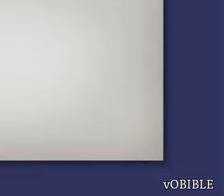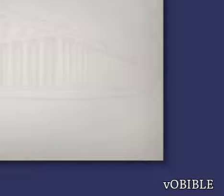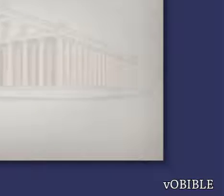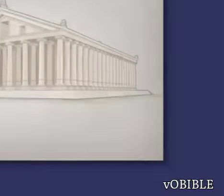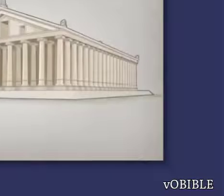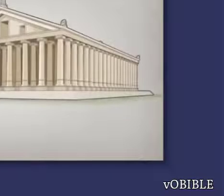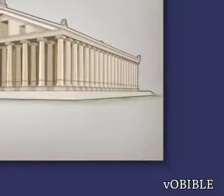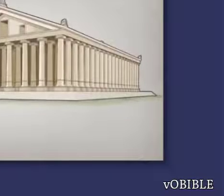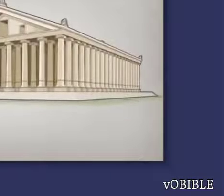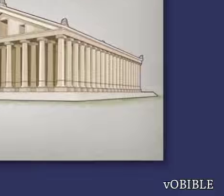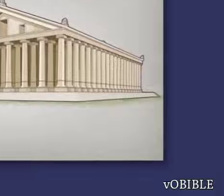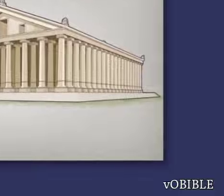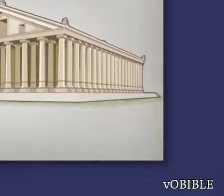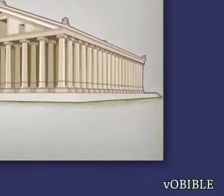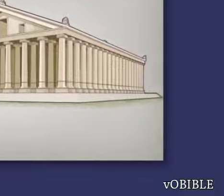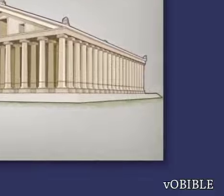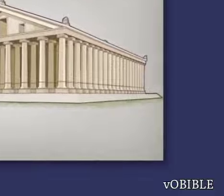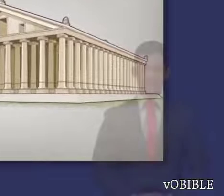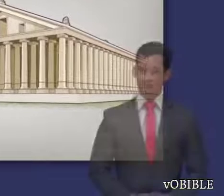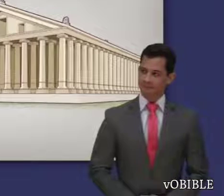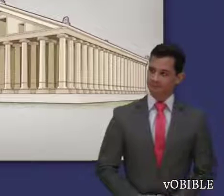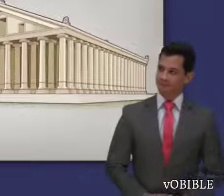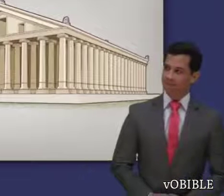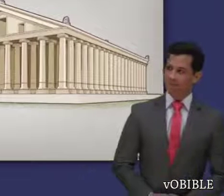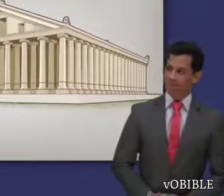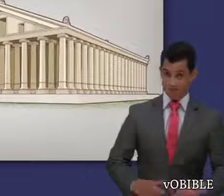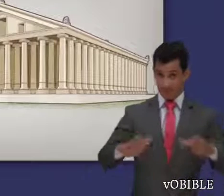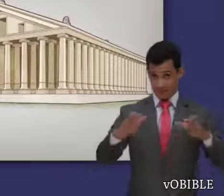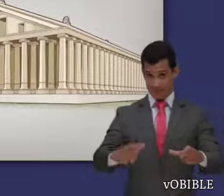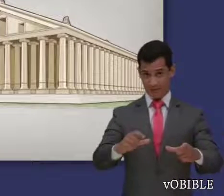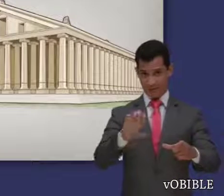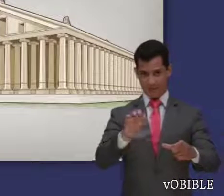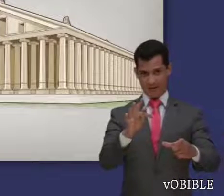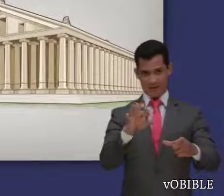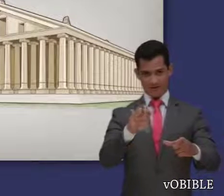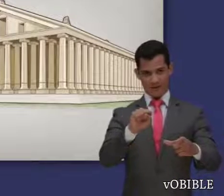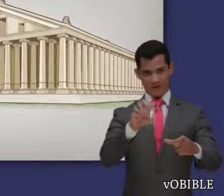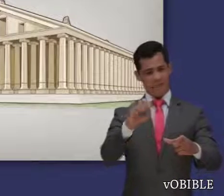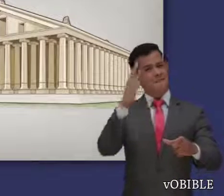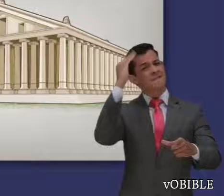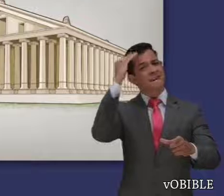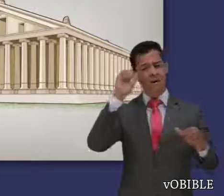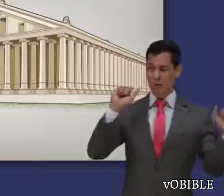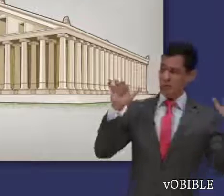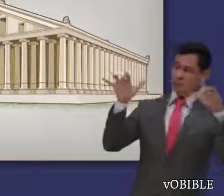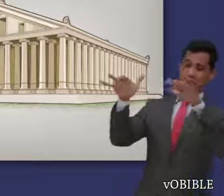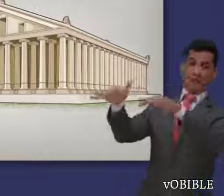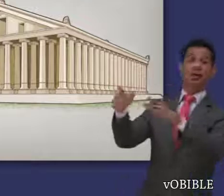Você sabia? A cidade de Éfeso era famosa pelo seu enorme templo dedicado à deusa